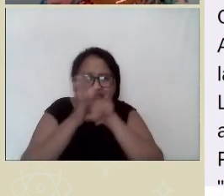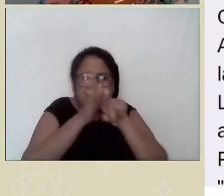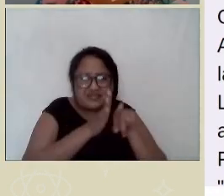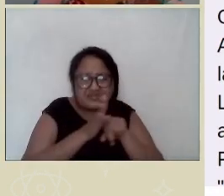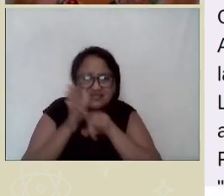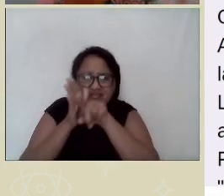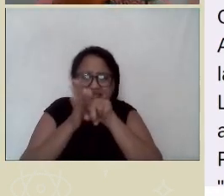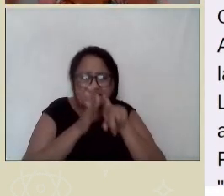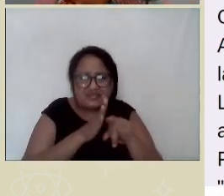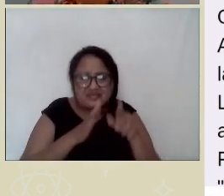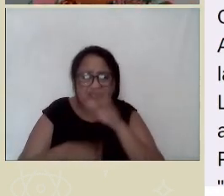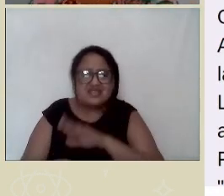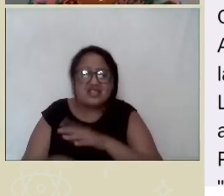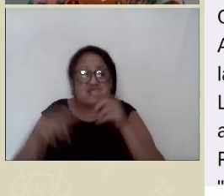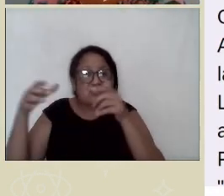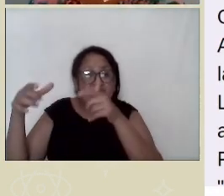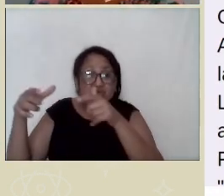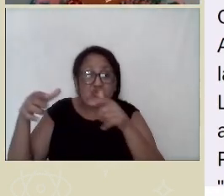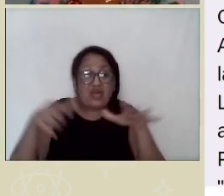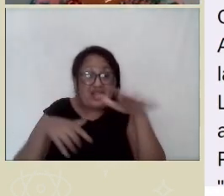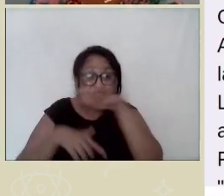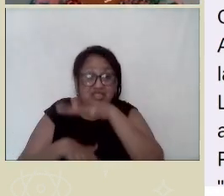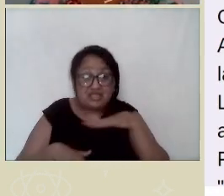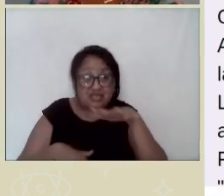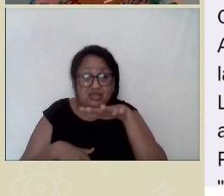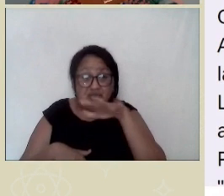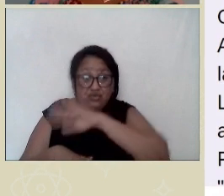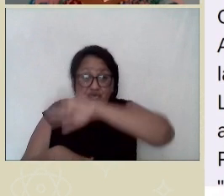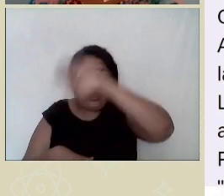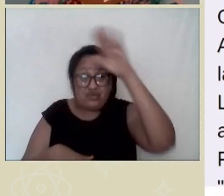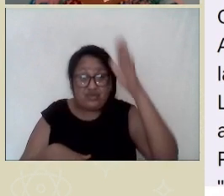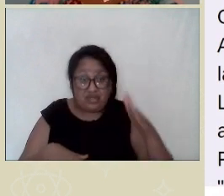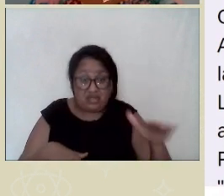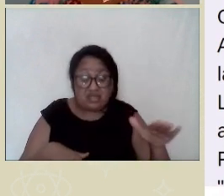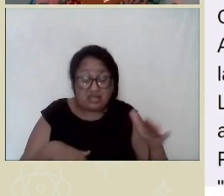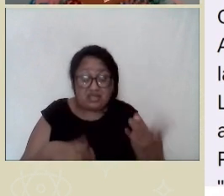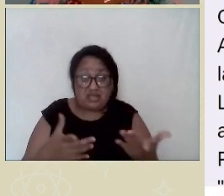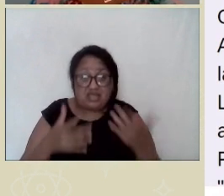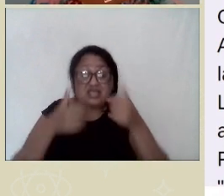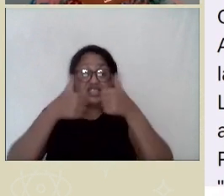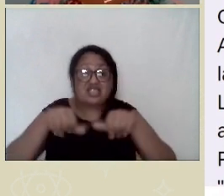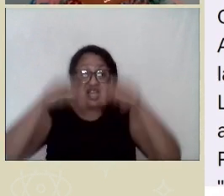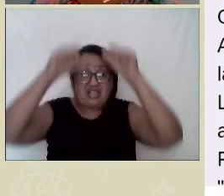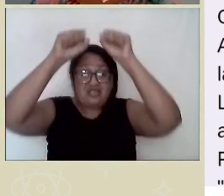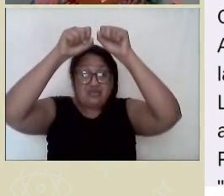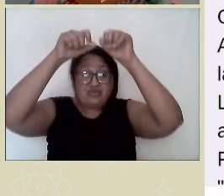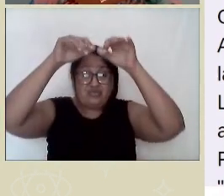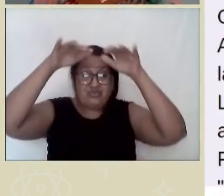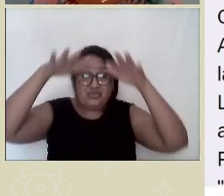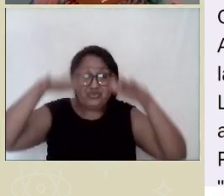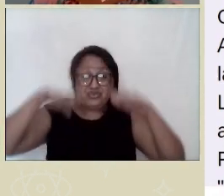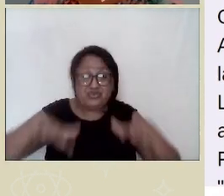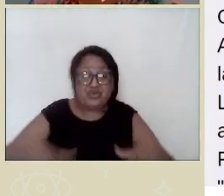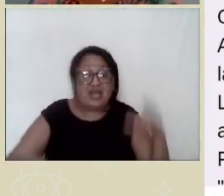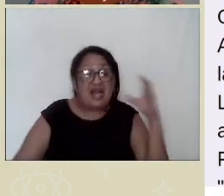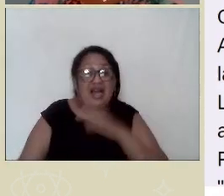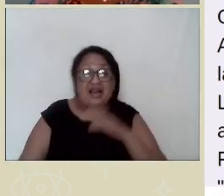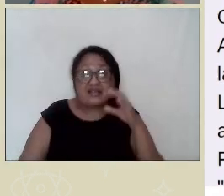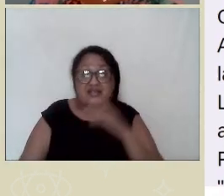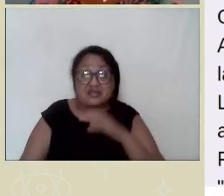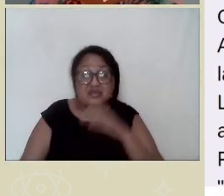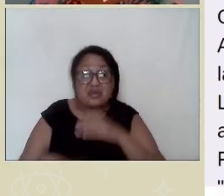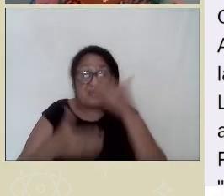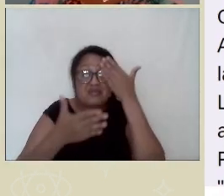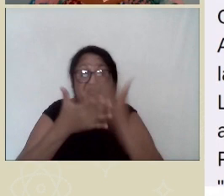Everest da mesma forma que os da grande parte do Himalaia estão derretendo velozmente e perdendo volume um estudo